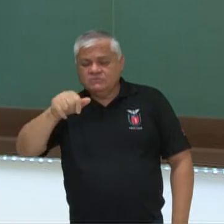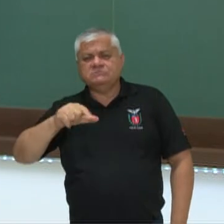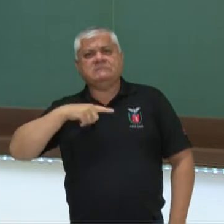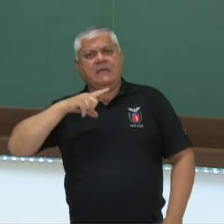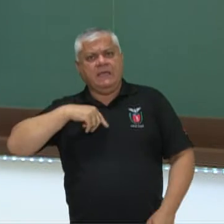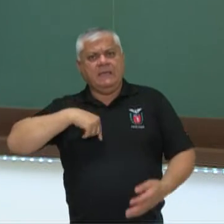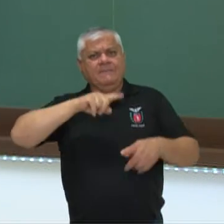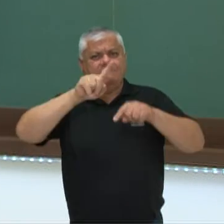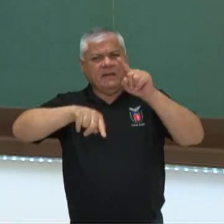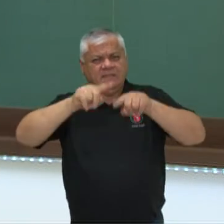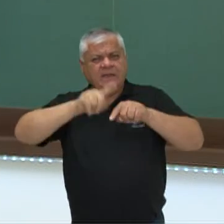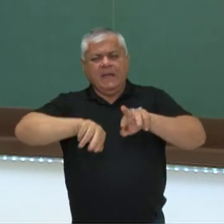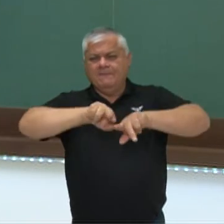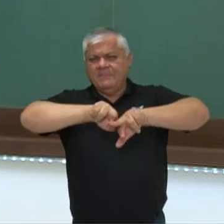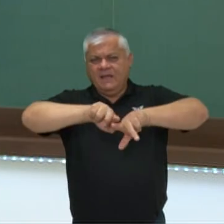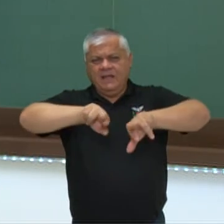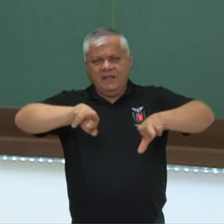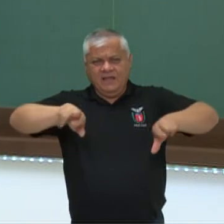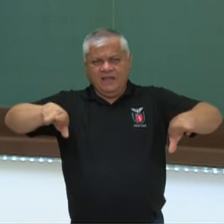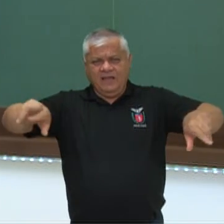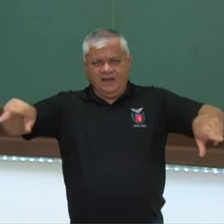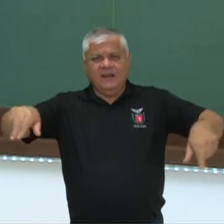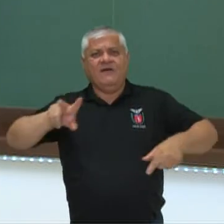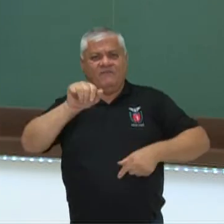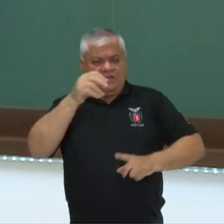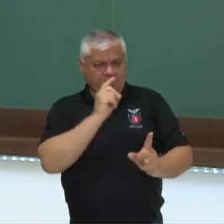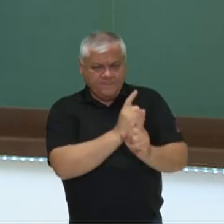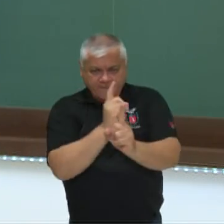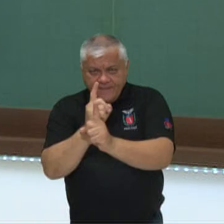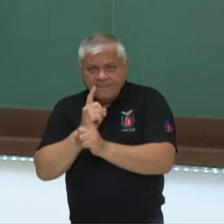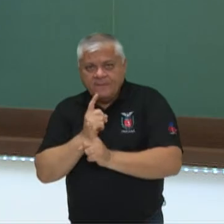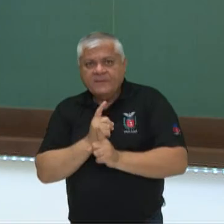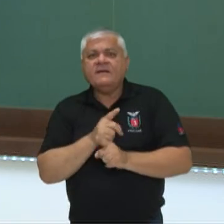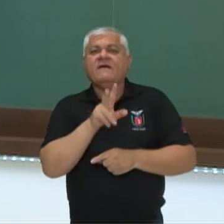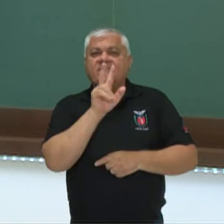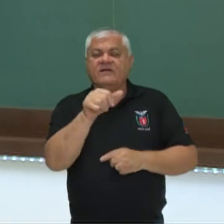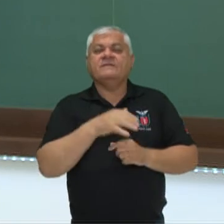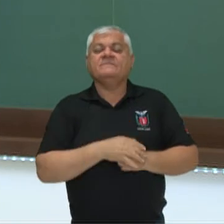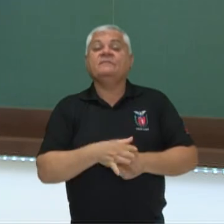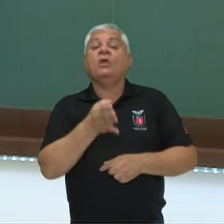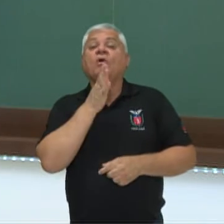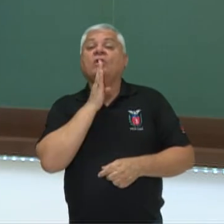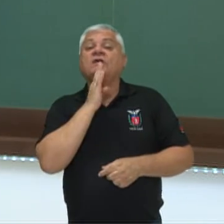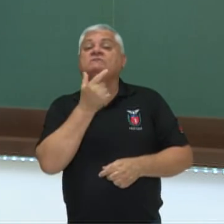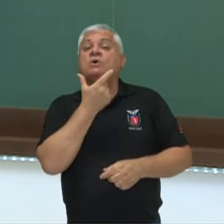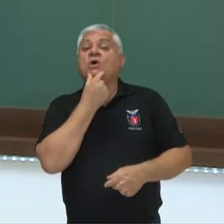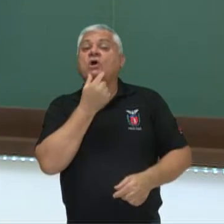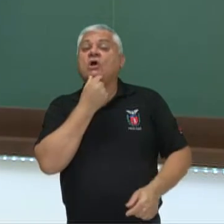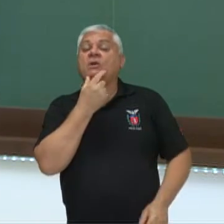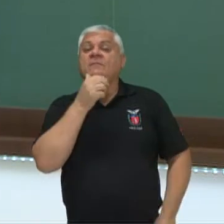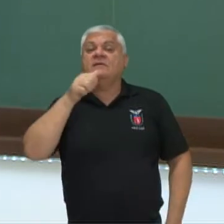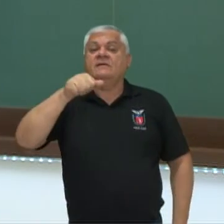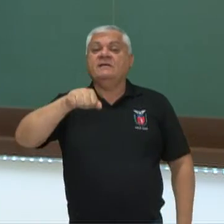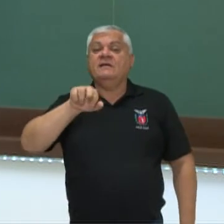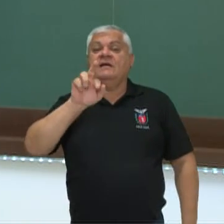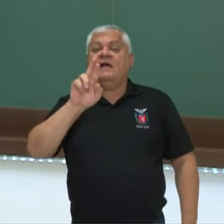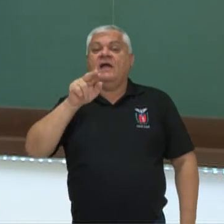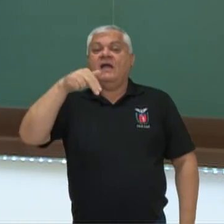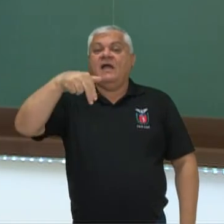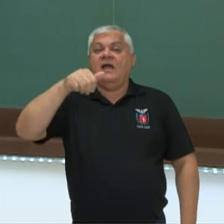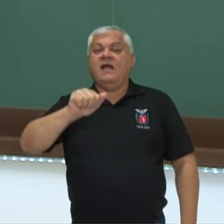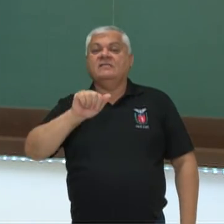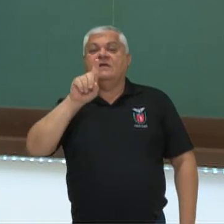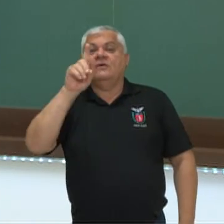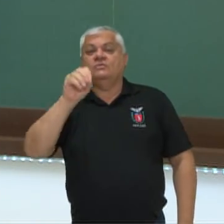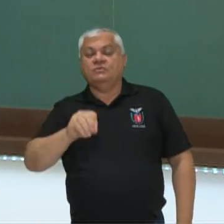E provavelmente vocês, sem saber, conhecem Arnaldo Antunes afinal de contas foi ele quem escreveu um poema que